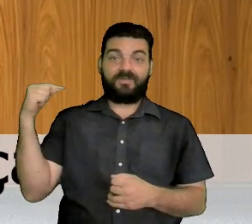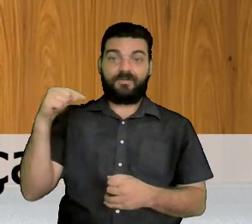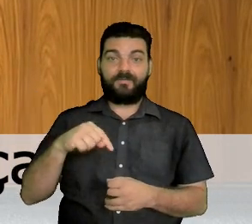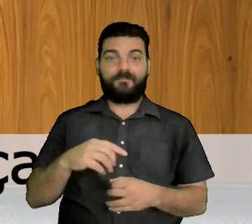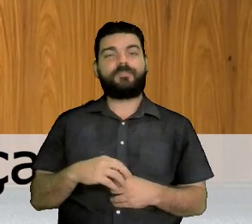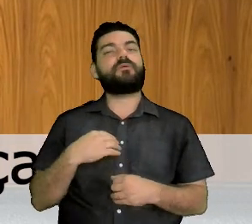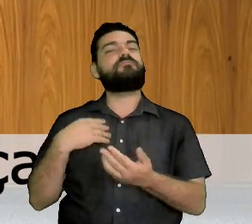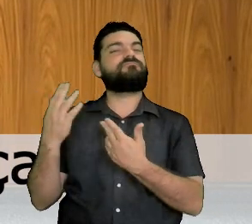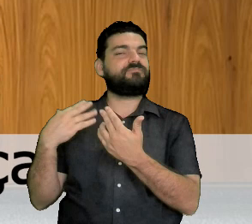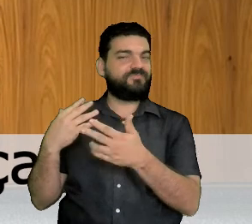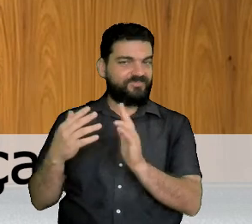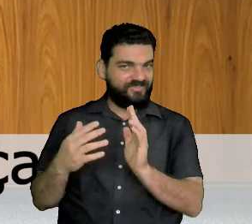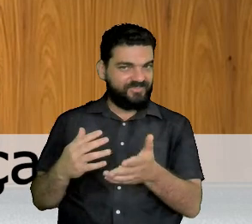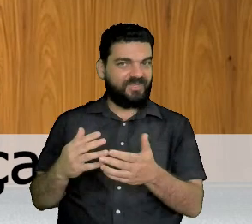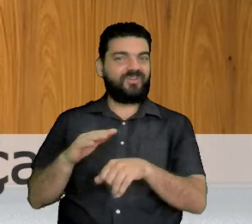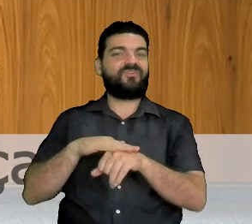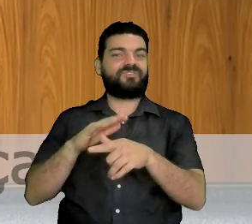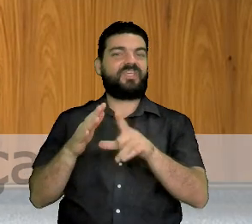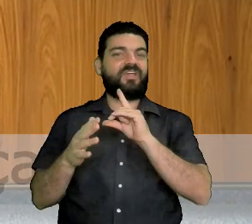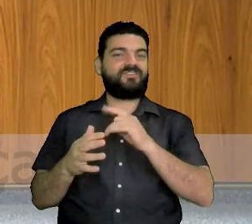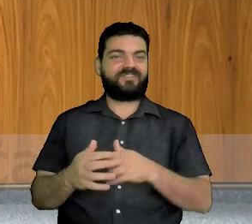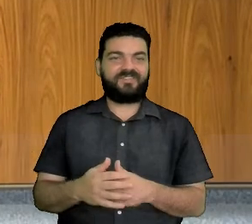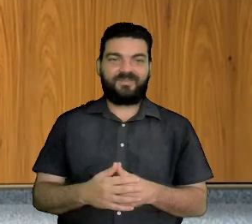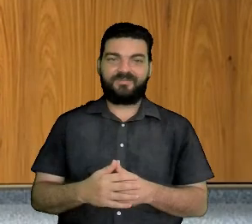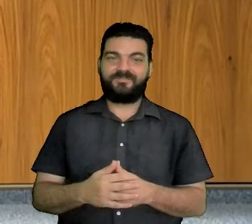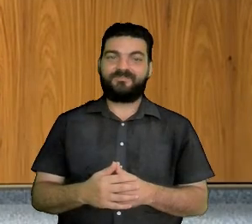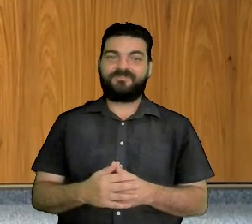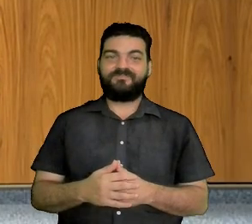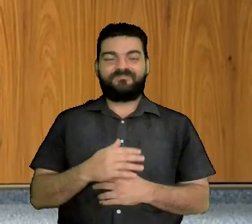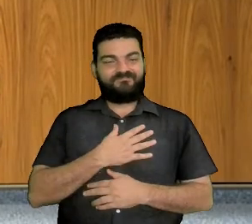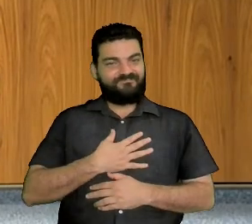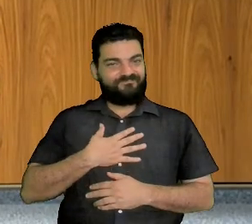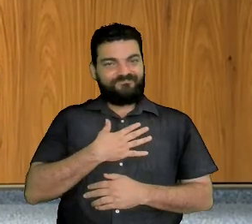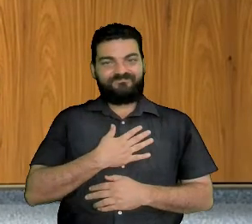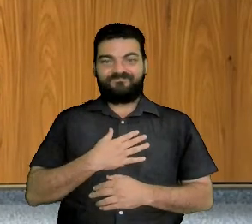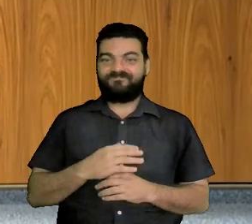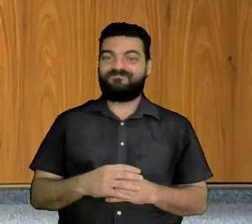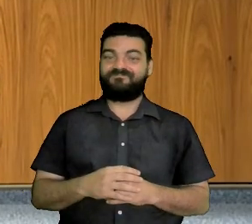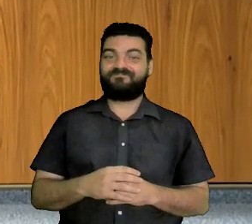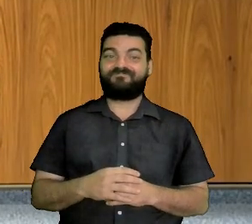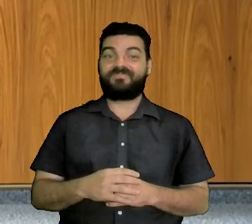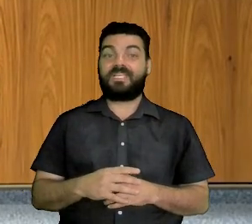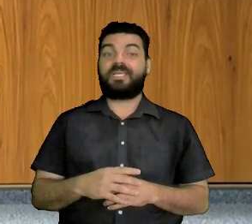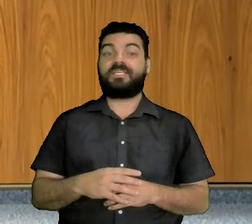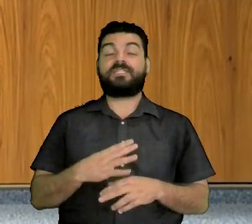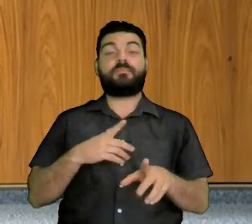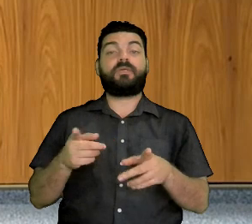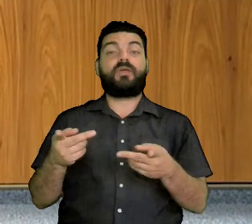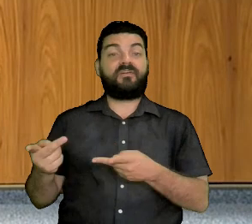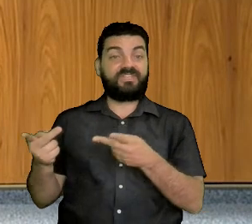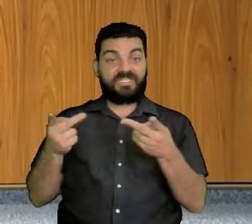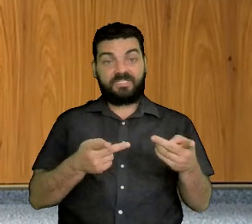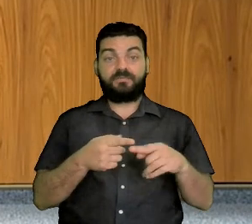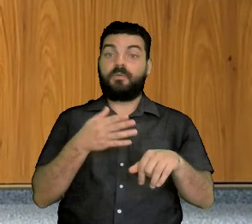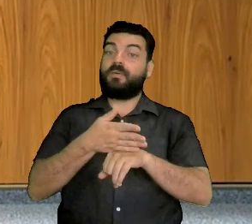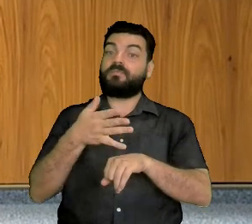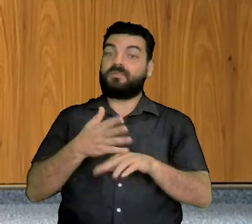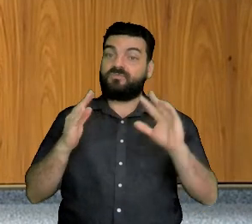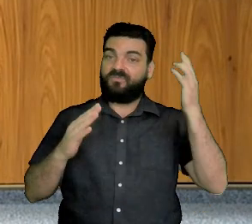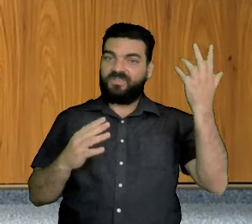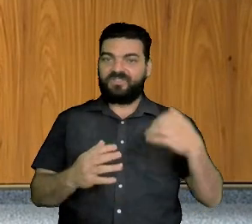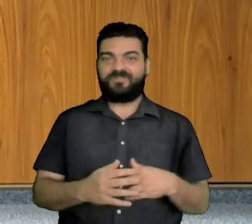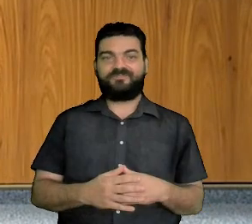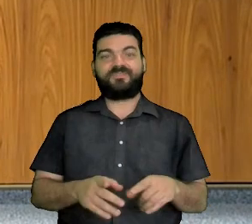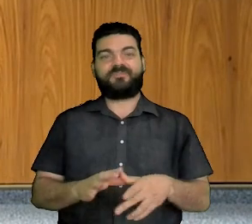de conversar, dialogar um pouquinho antes, e então foi muito proveitosa a visita e a participação aqui no evento.